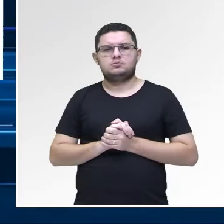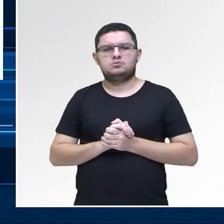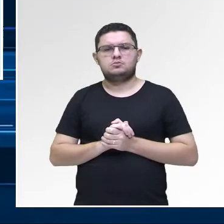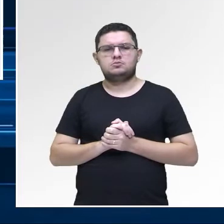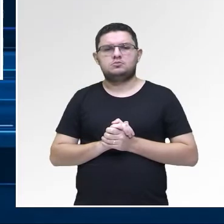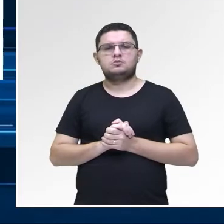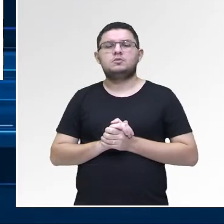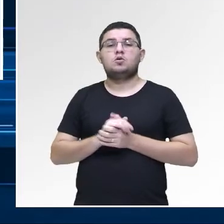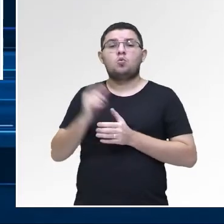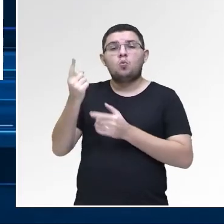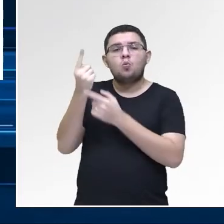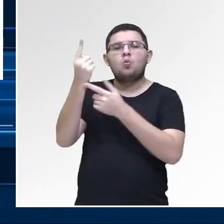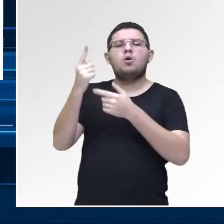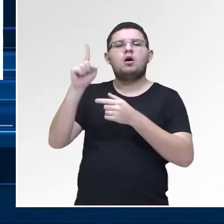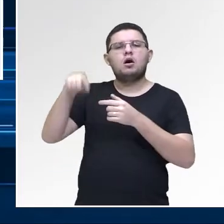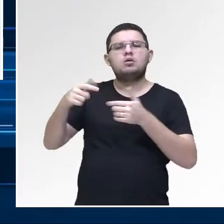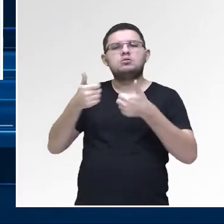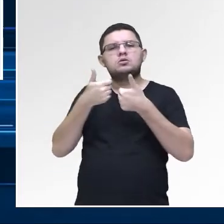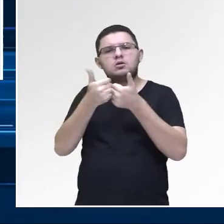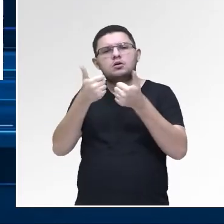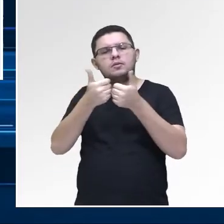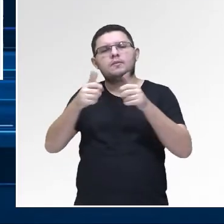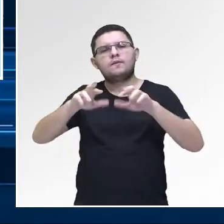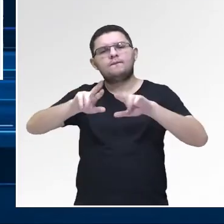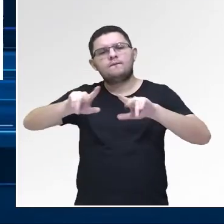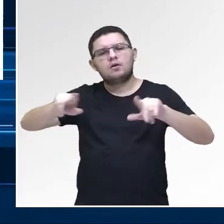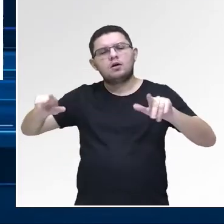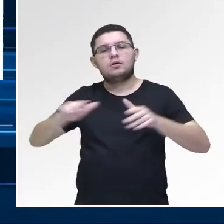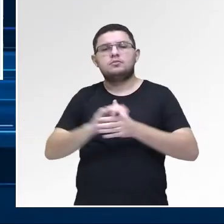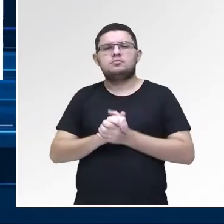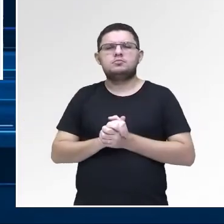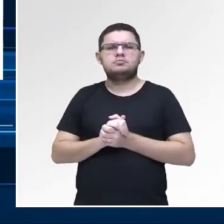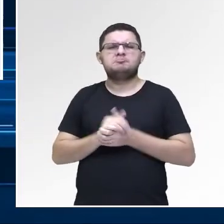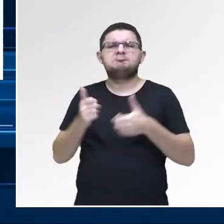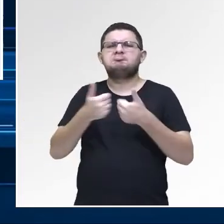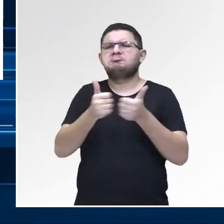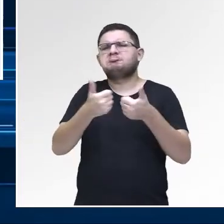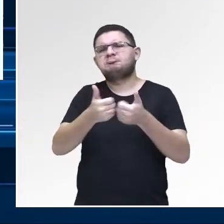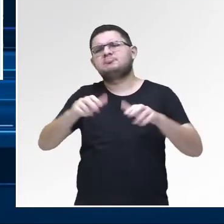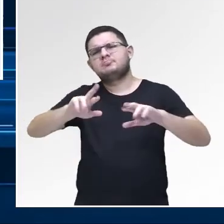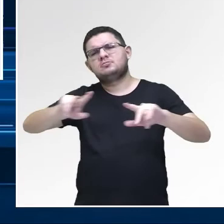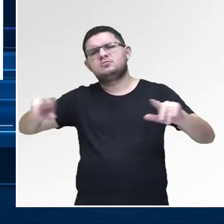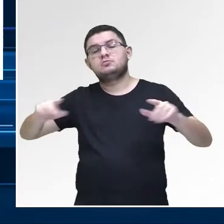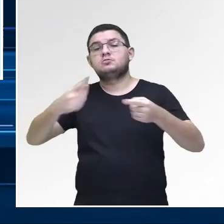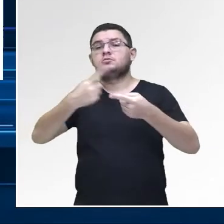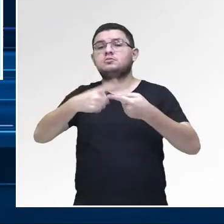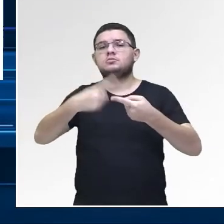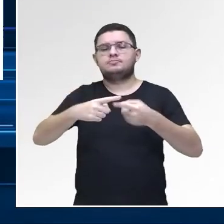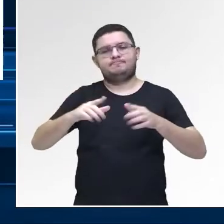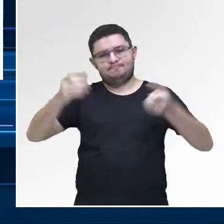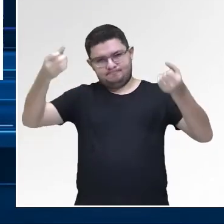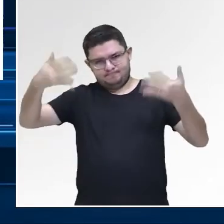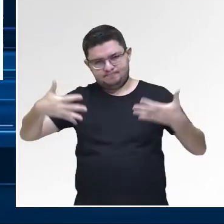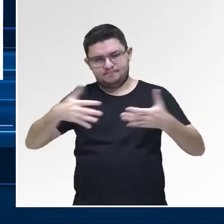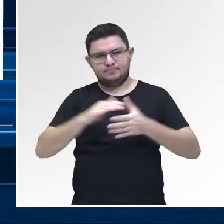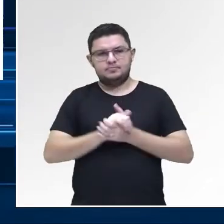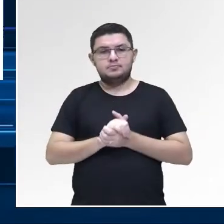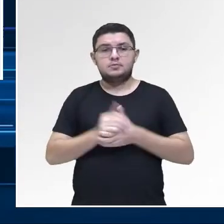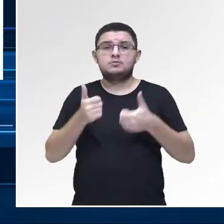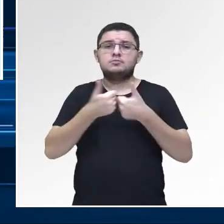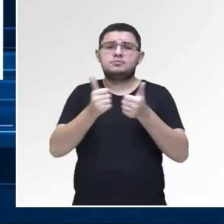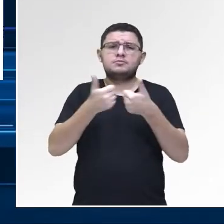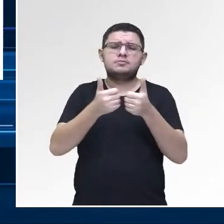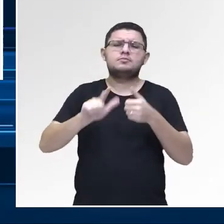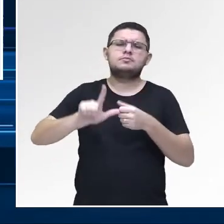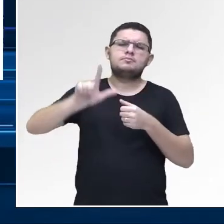são os transportes, tá? Por que, professor, os transportes, né? Muitas vezes atrasa, estão